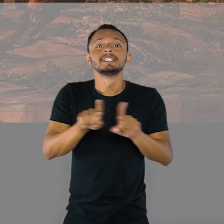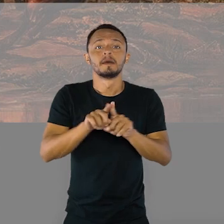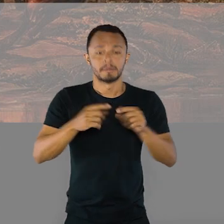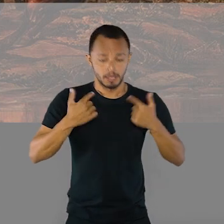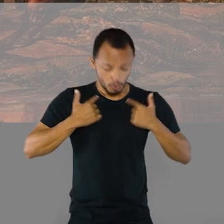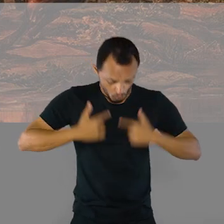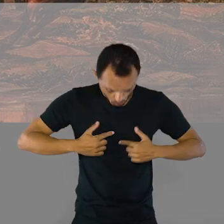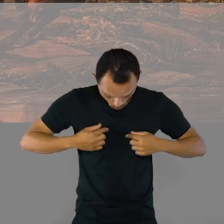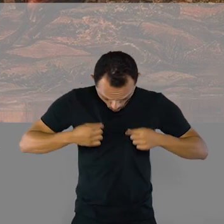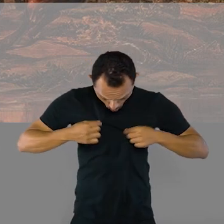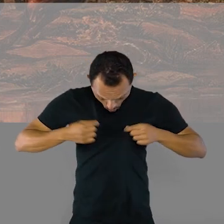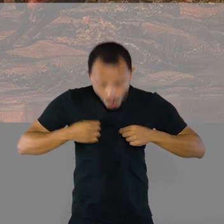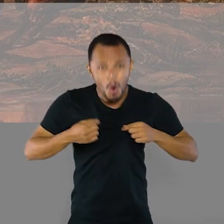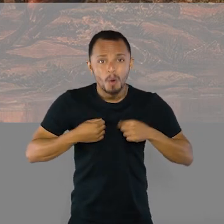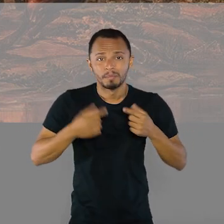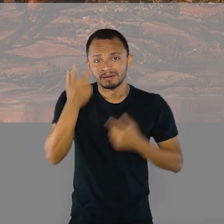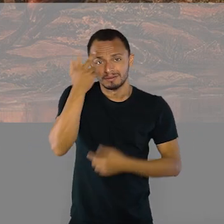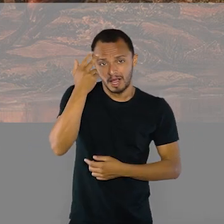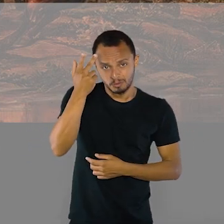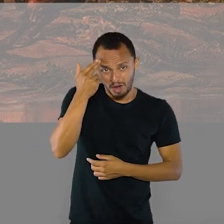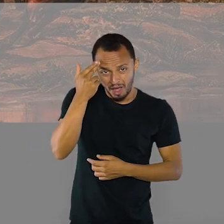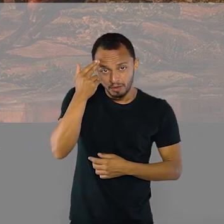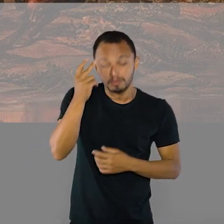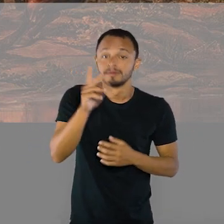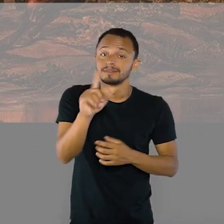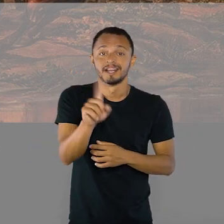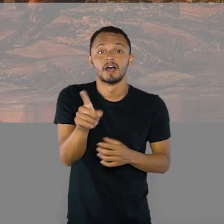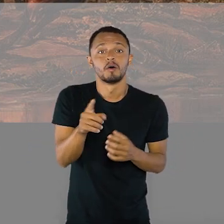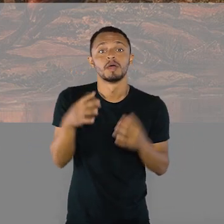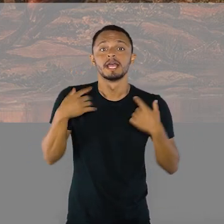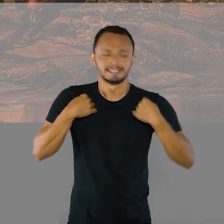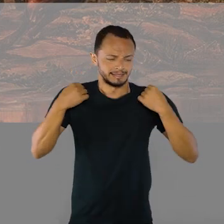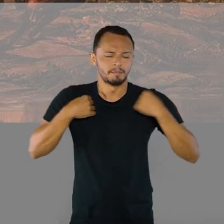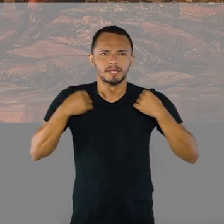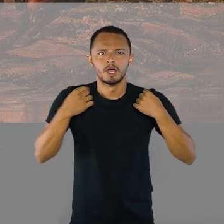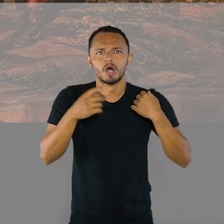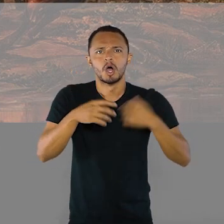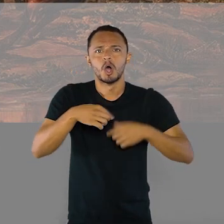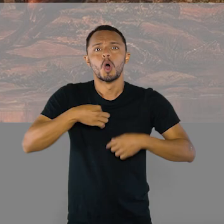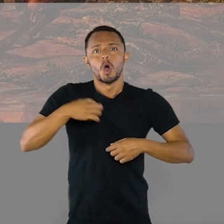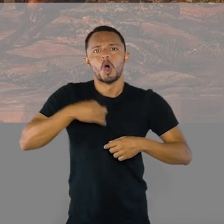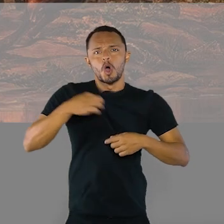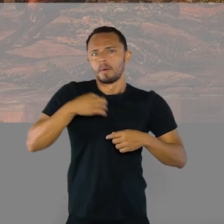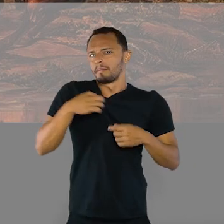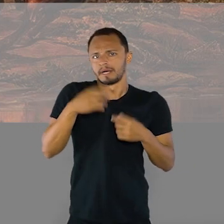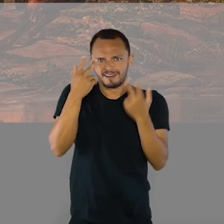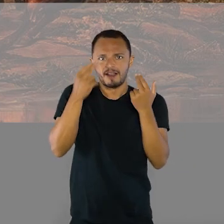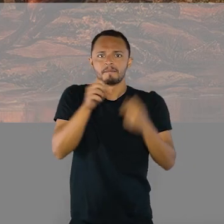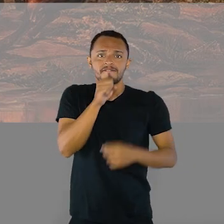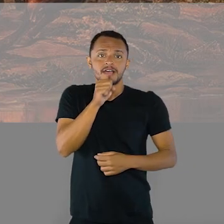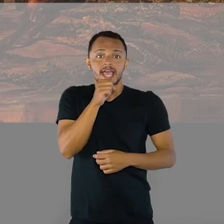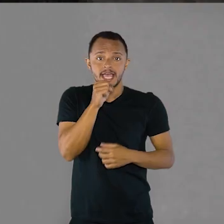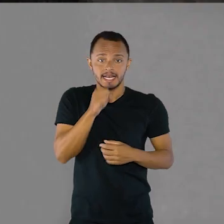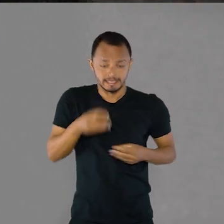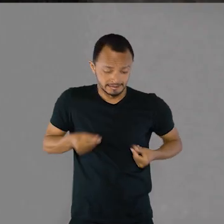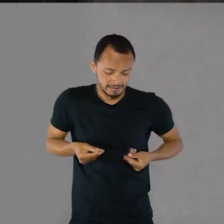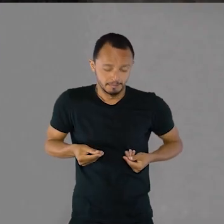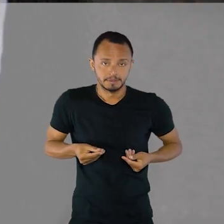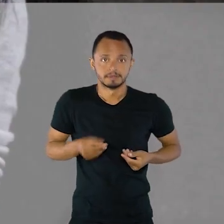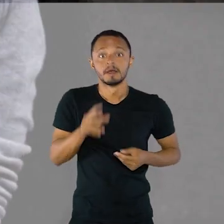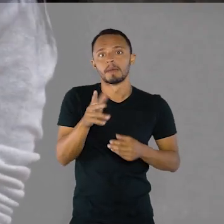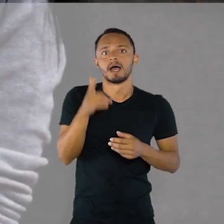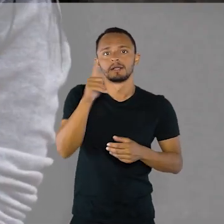momento capital da nação. Ele sabia que eles viajavam com roupa de algodão. Ele também inclui a Casa